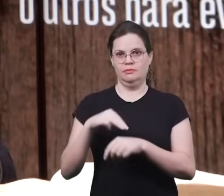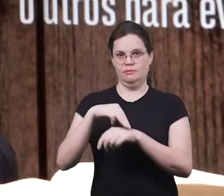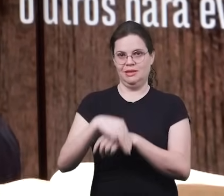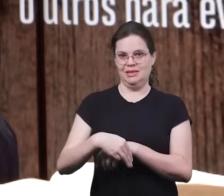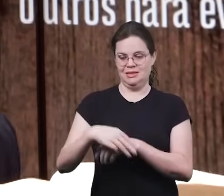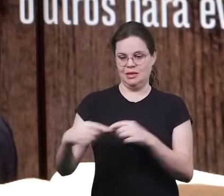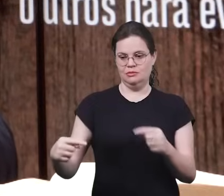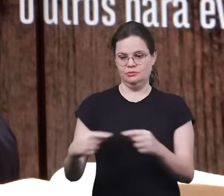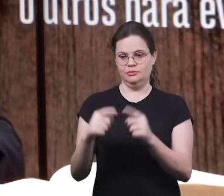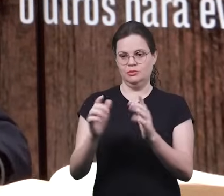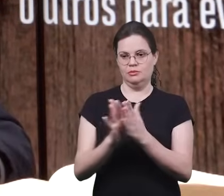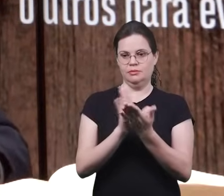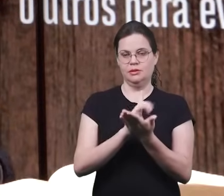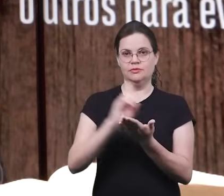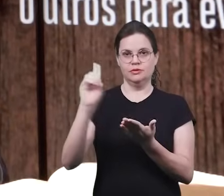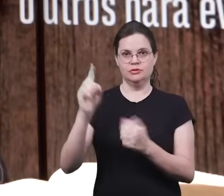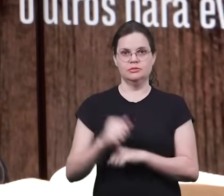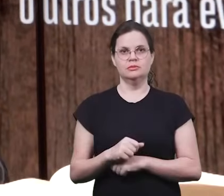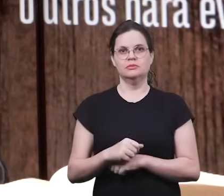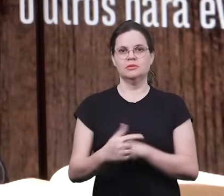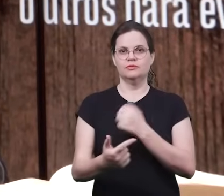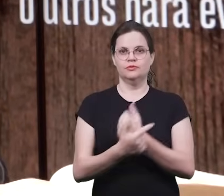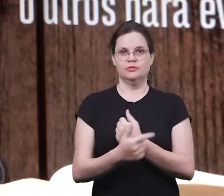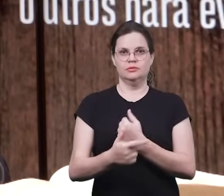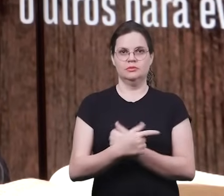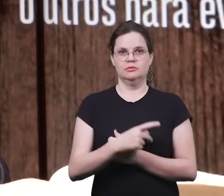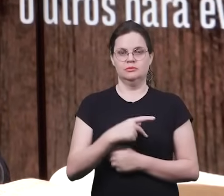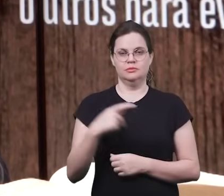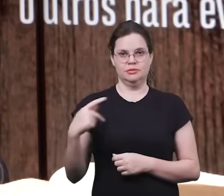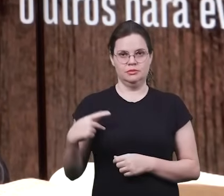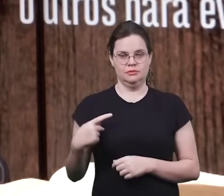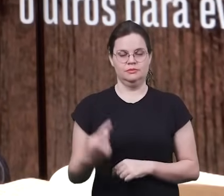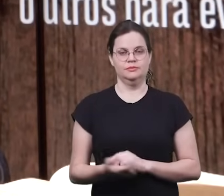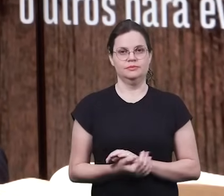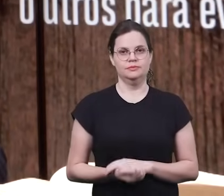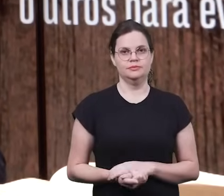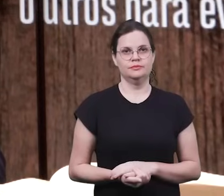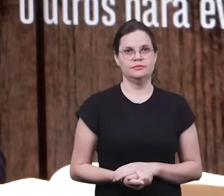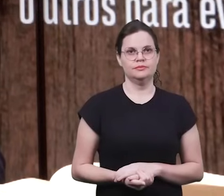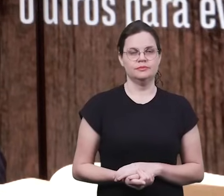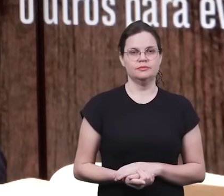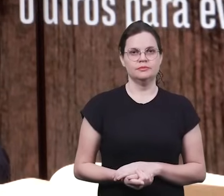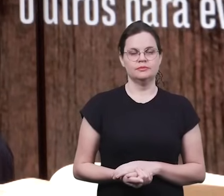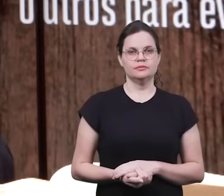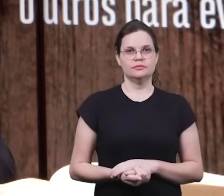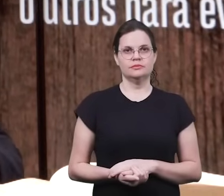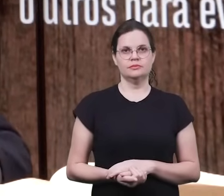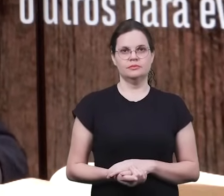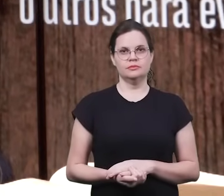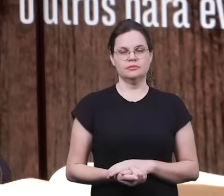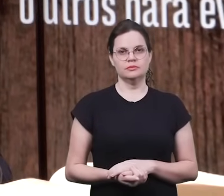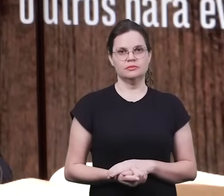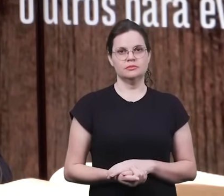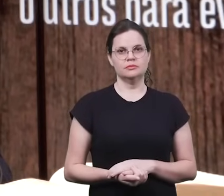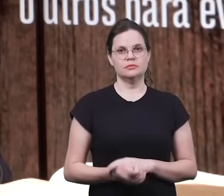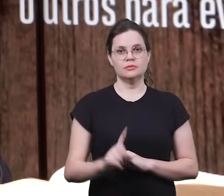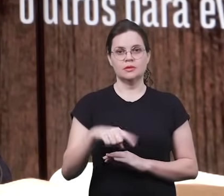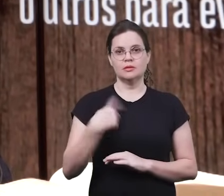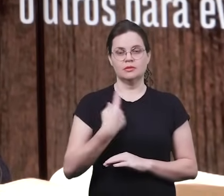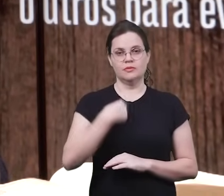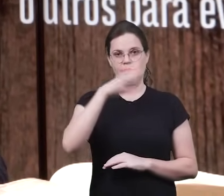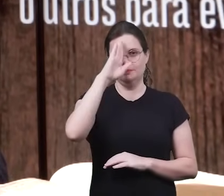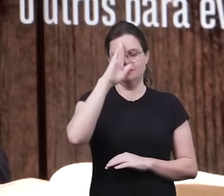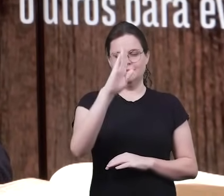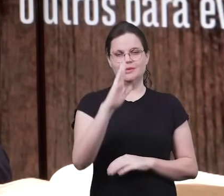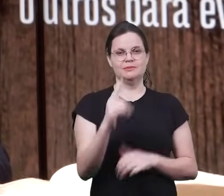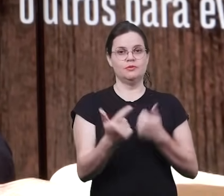ministério da palavra existe ali uma função que é a função do pastor. Então, a principal, nós podemos já começar dizendo o